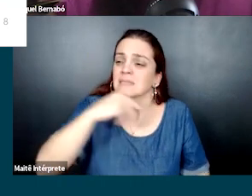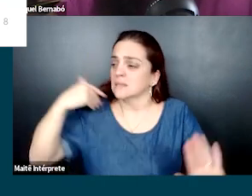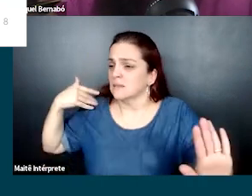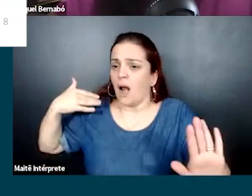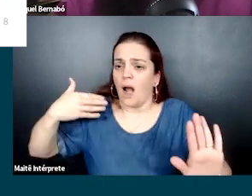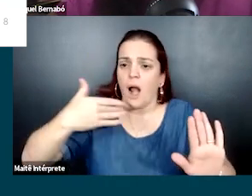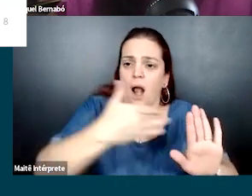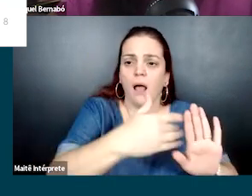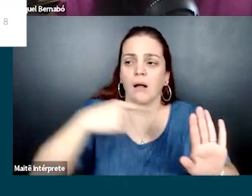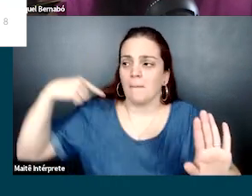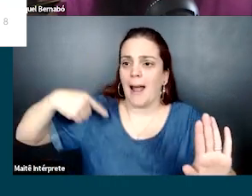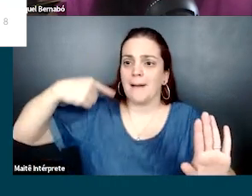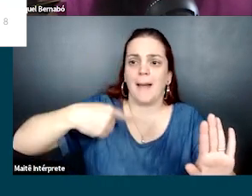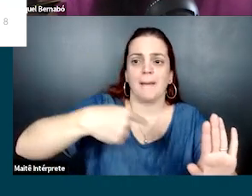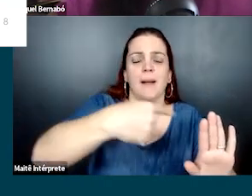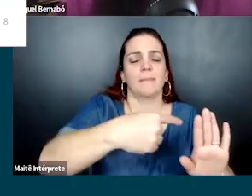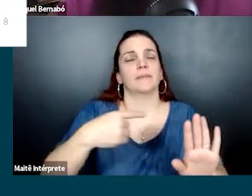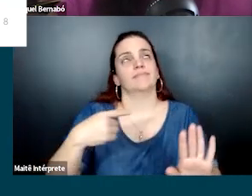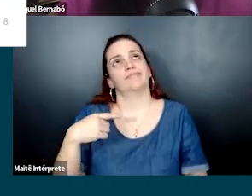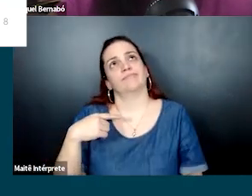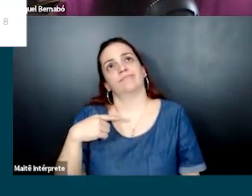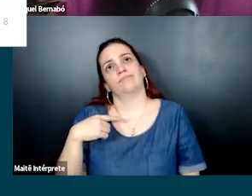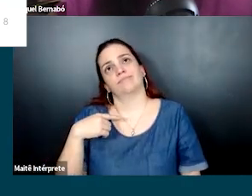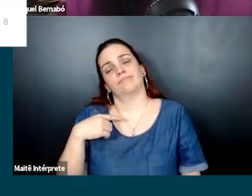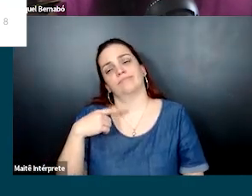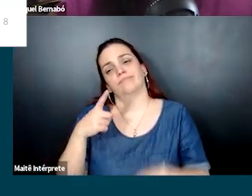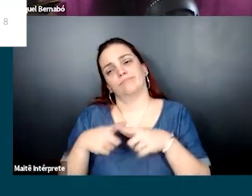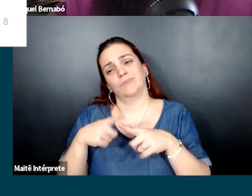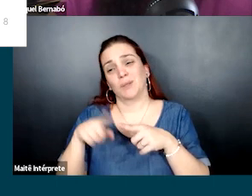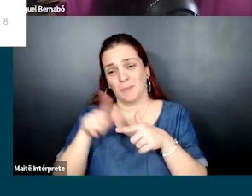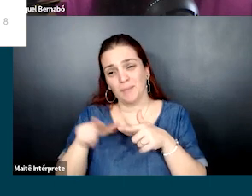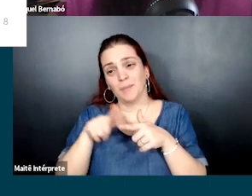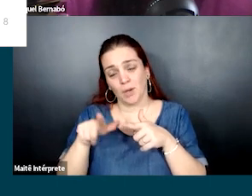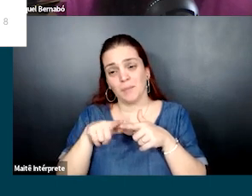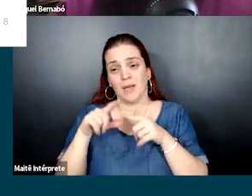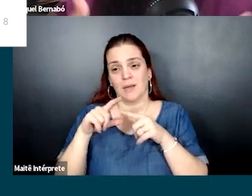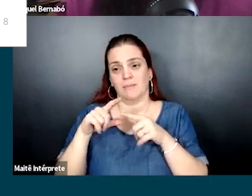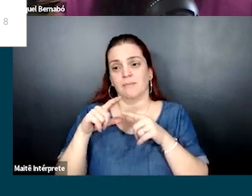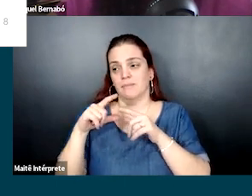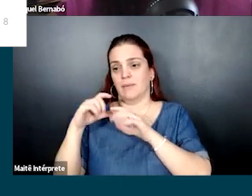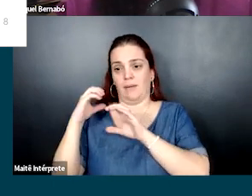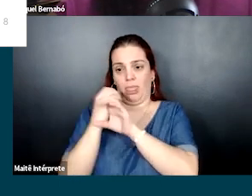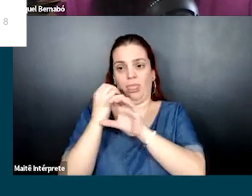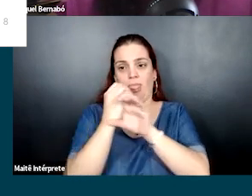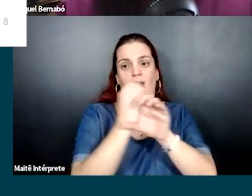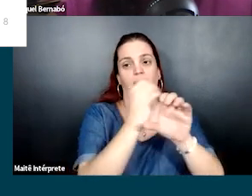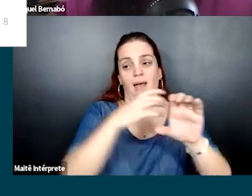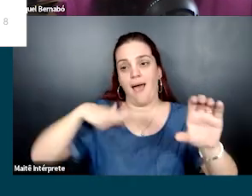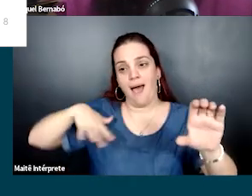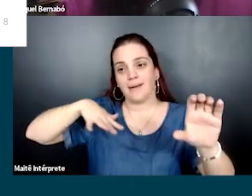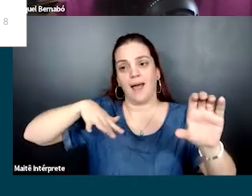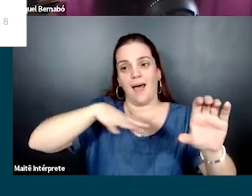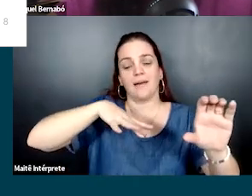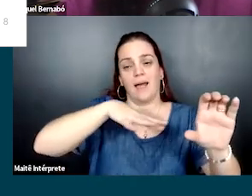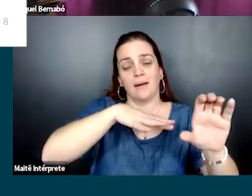ia para frente. Então, para a gente conseguir detectar esse problema de processo, né, porque esse problema de comunicação entre áreas é um